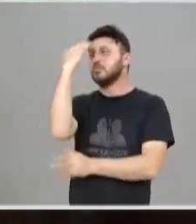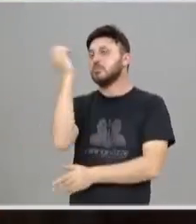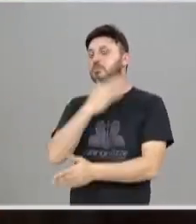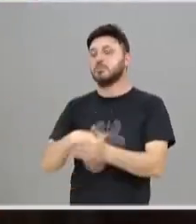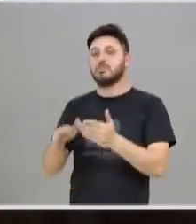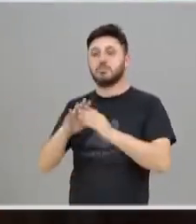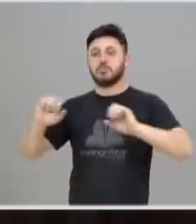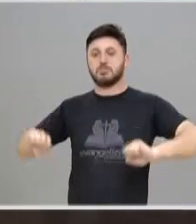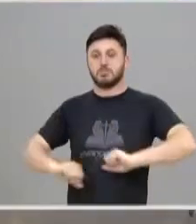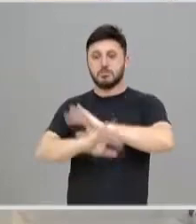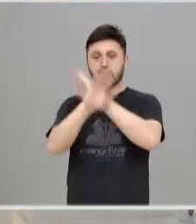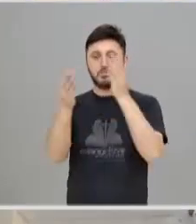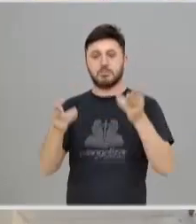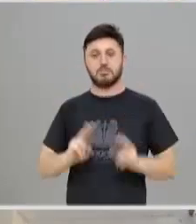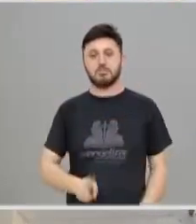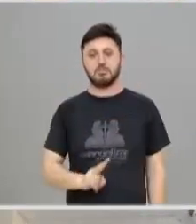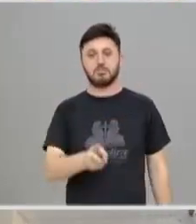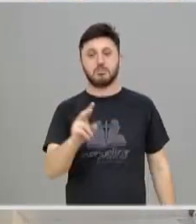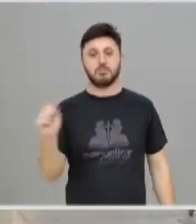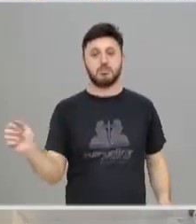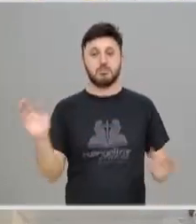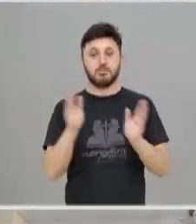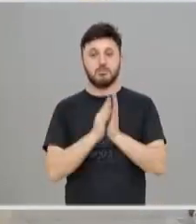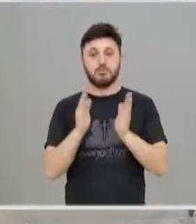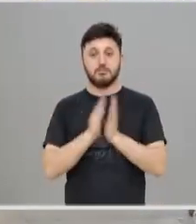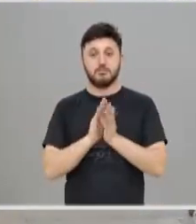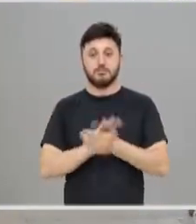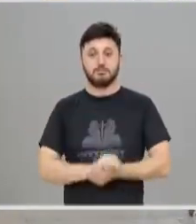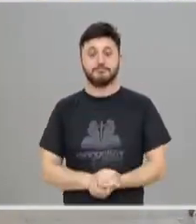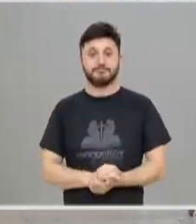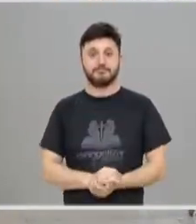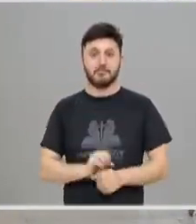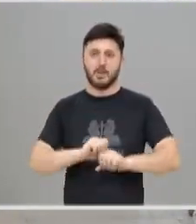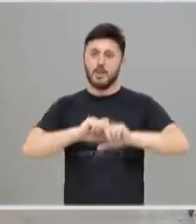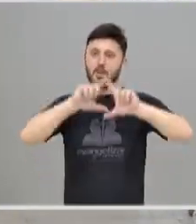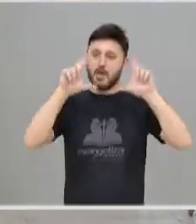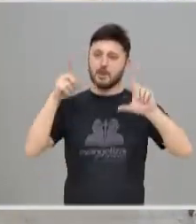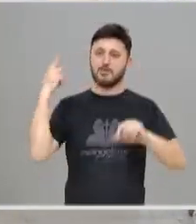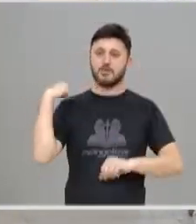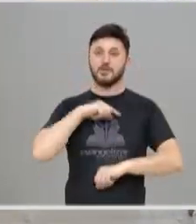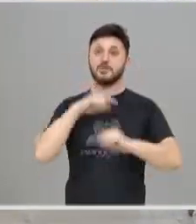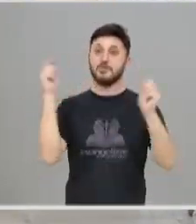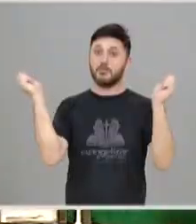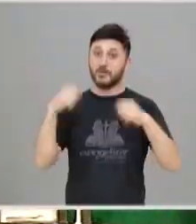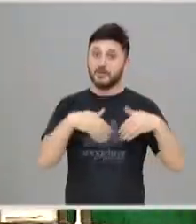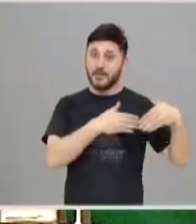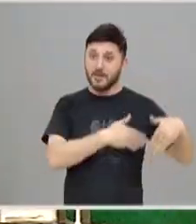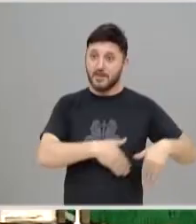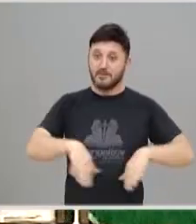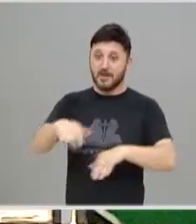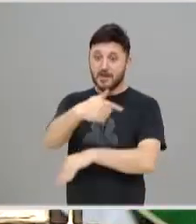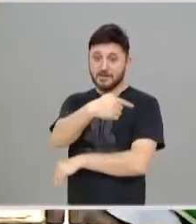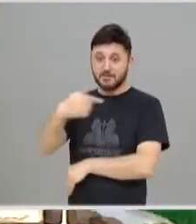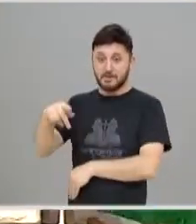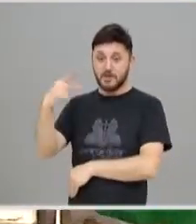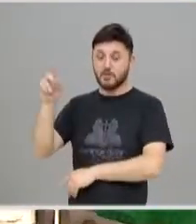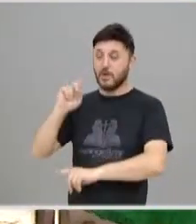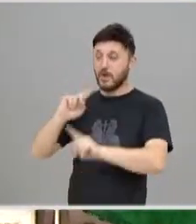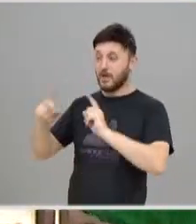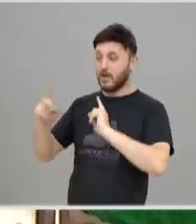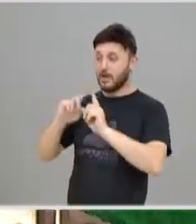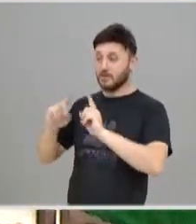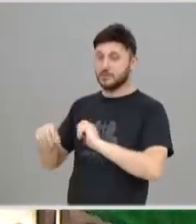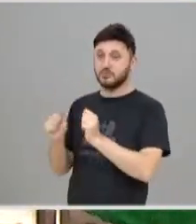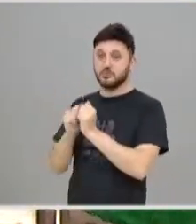toda glória, agora e para sempre. Amém. Claro que a gente poderia levar para a semana a sua relação com